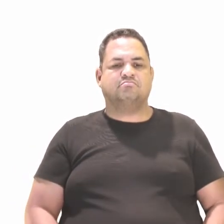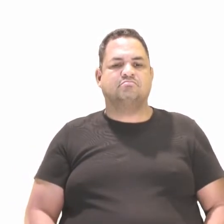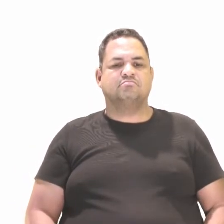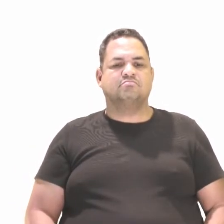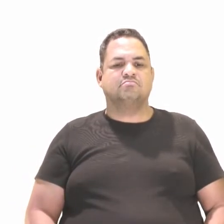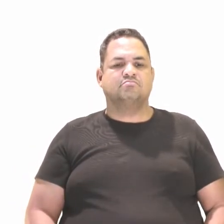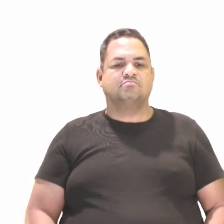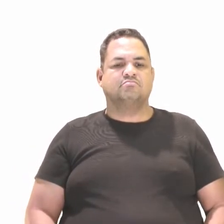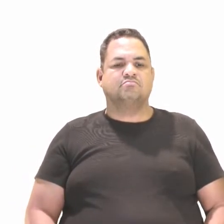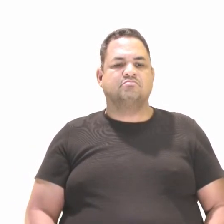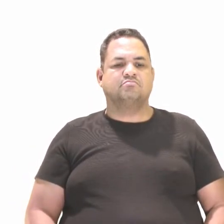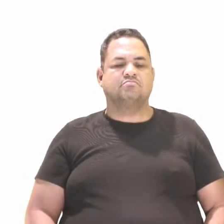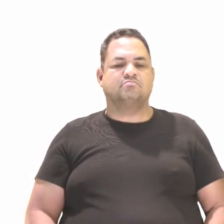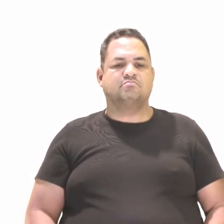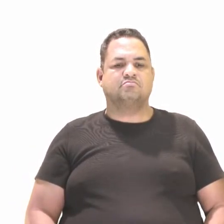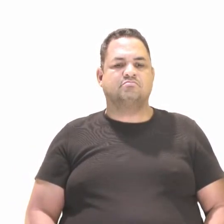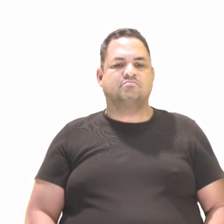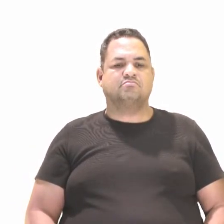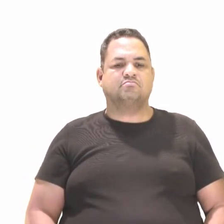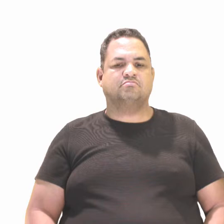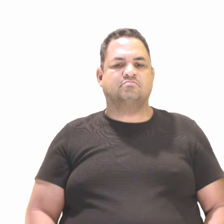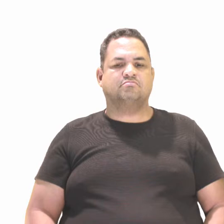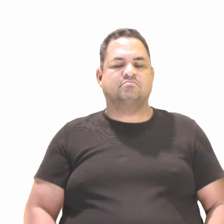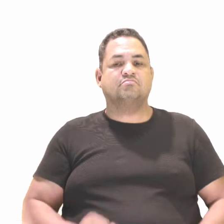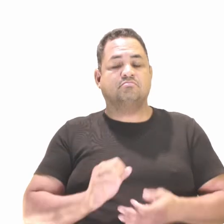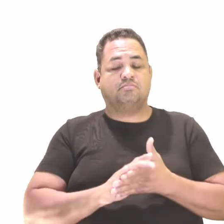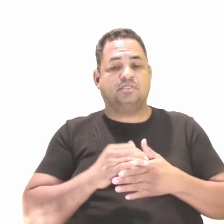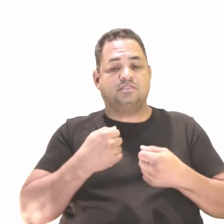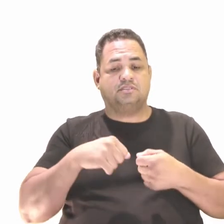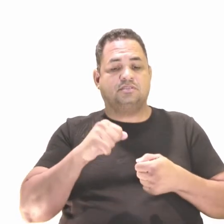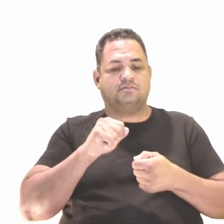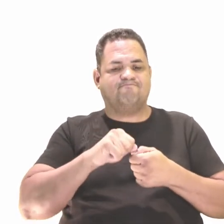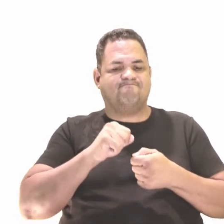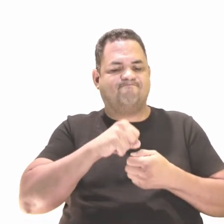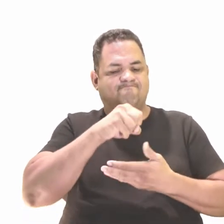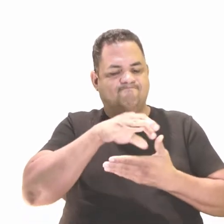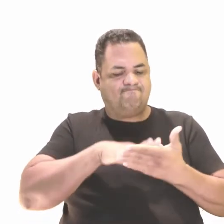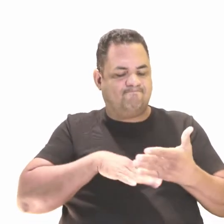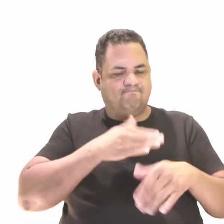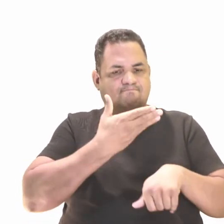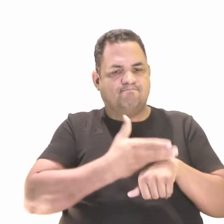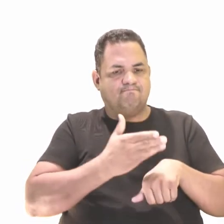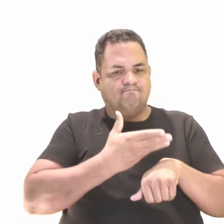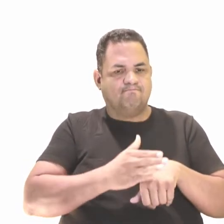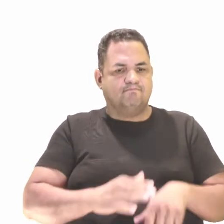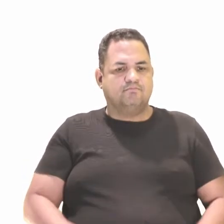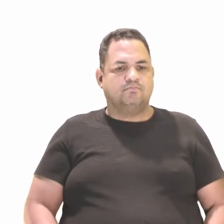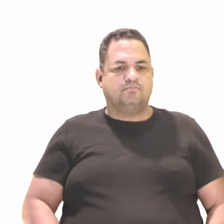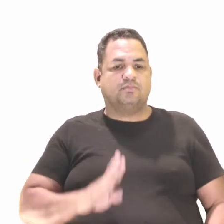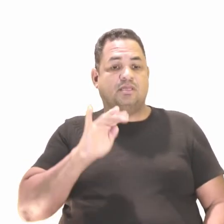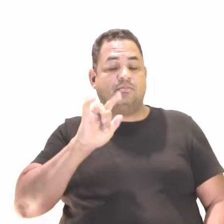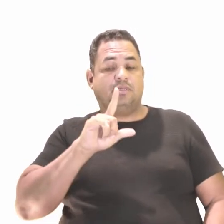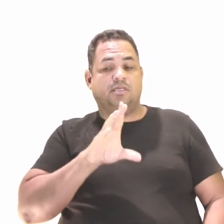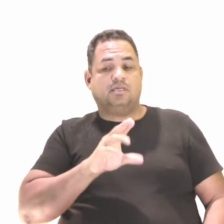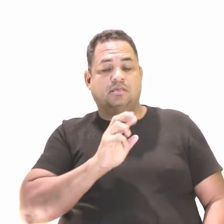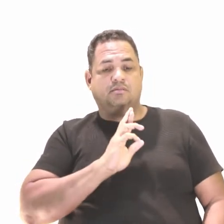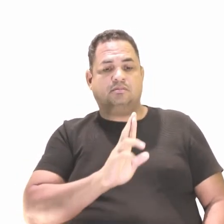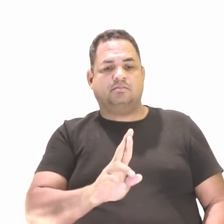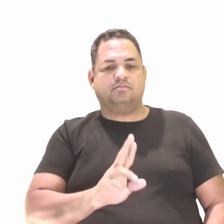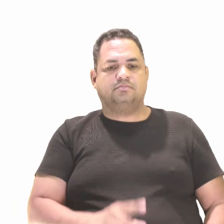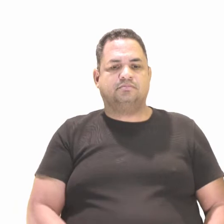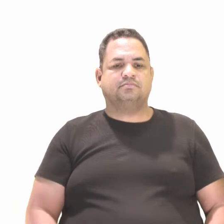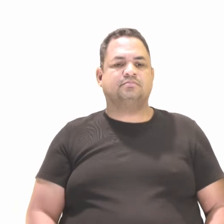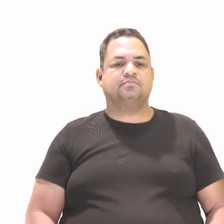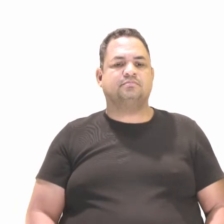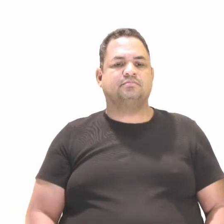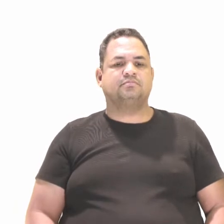do my exercises, eu tenho que fazer meus exercícios, certo? E aí a Bia fala o seguinte, what a